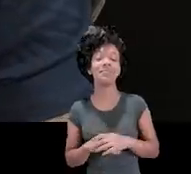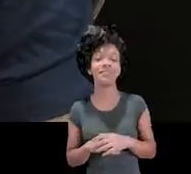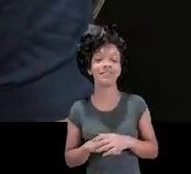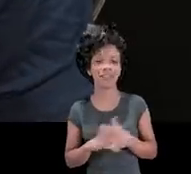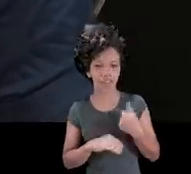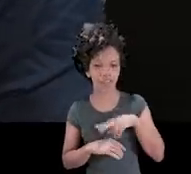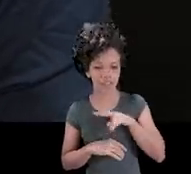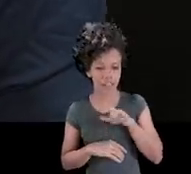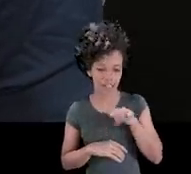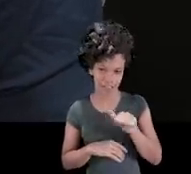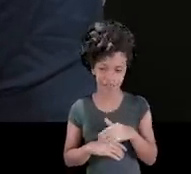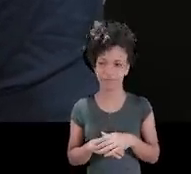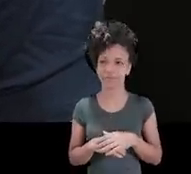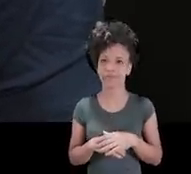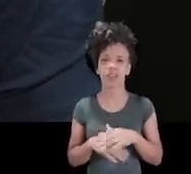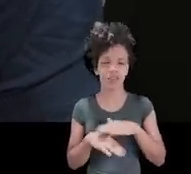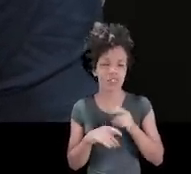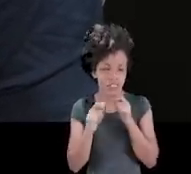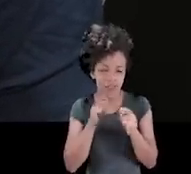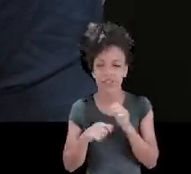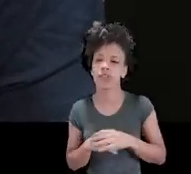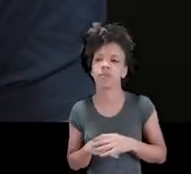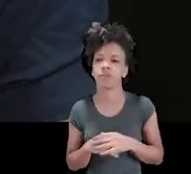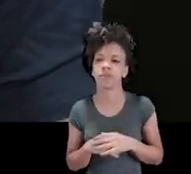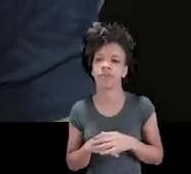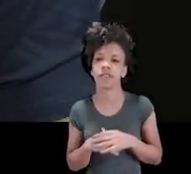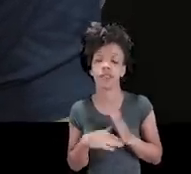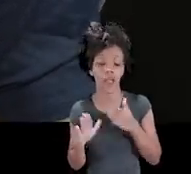Aí eu fui no Vilela, cara. Fui lá fazer o programa e tal. E aí eu